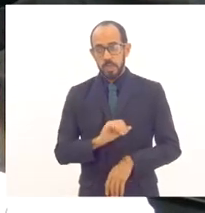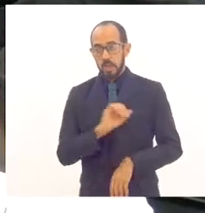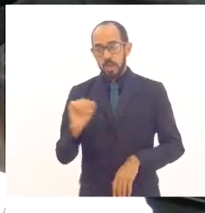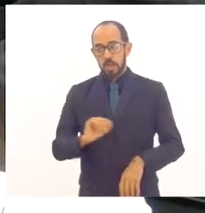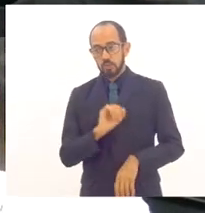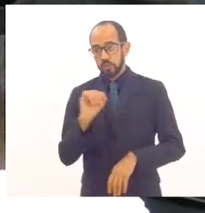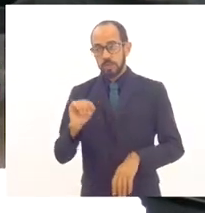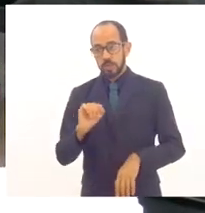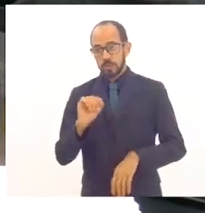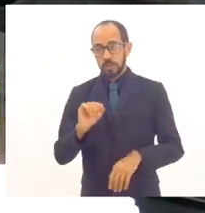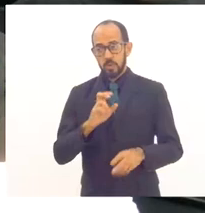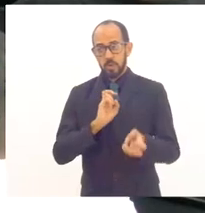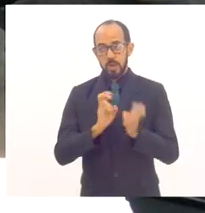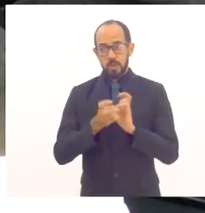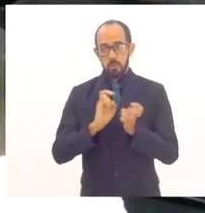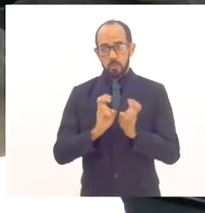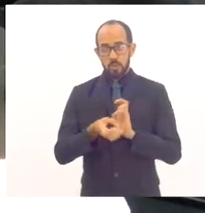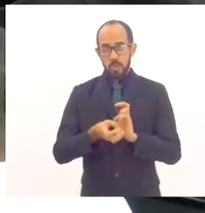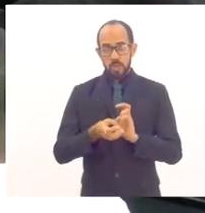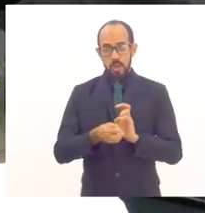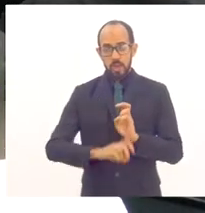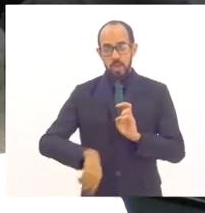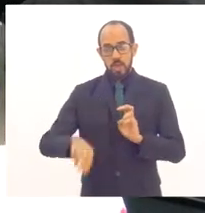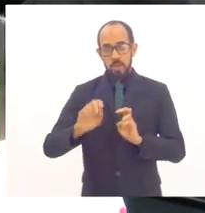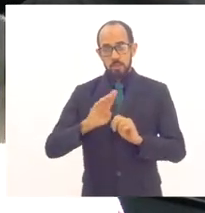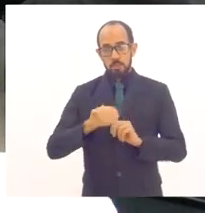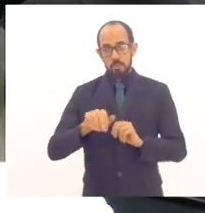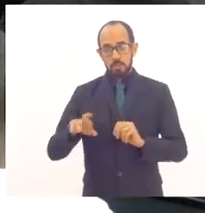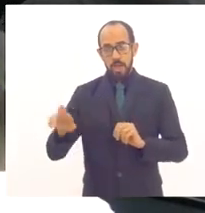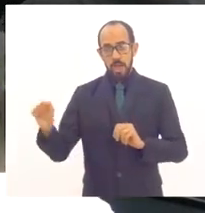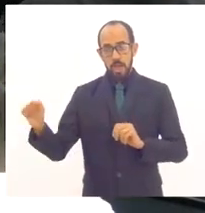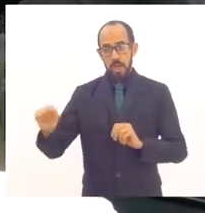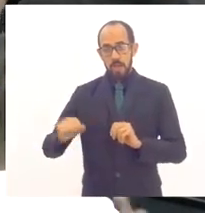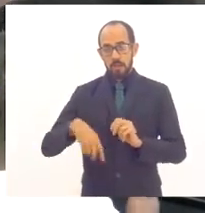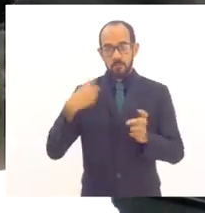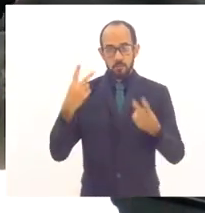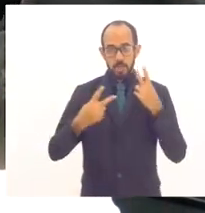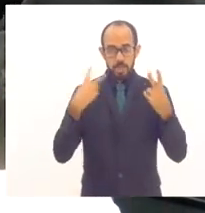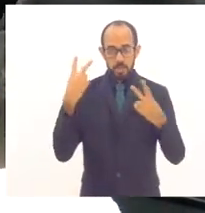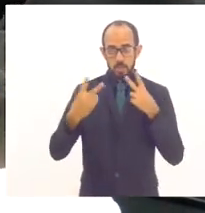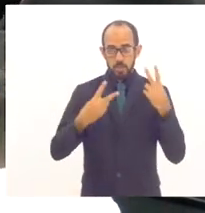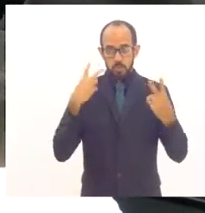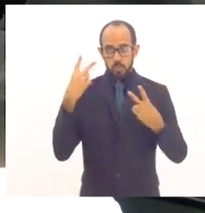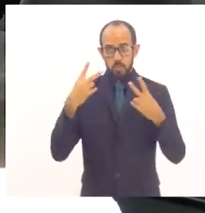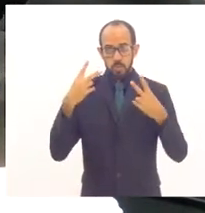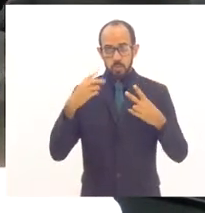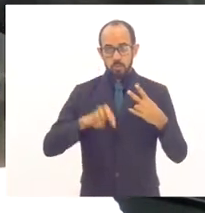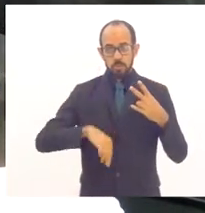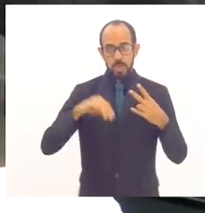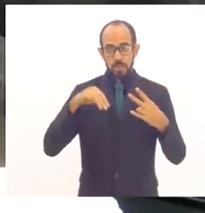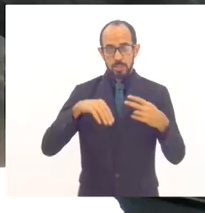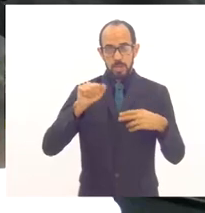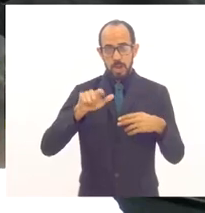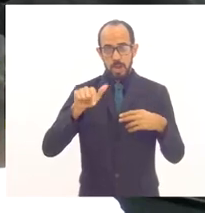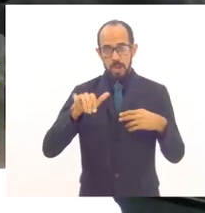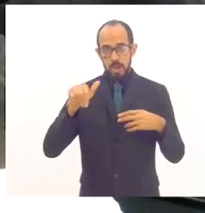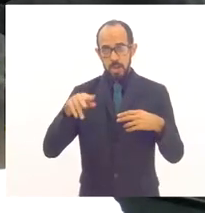Associação Capoeira Barra Vento, mestre Alípio, fundador.